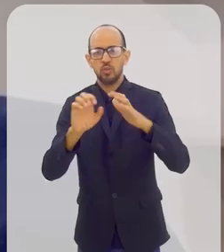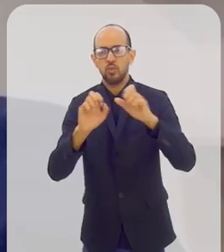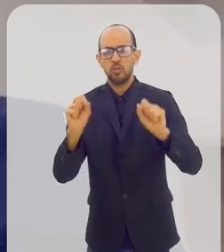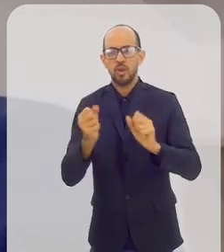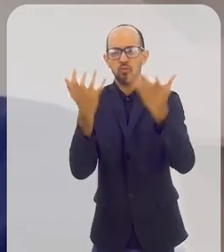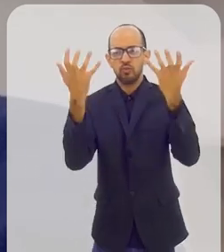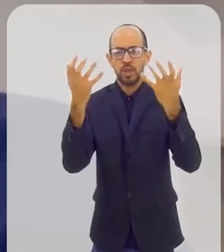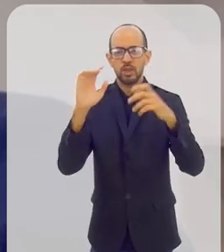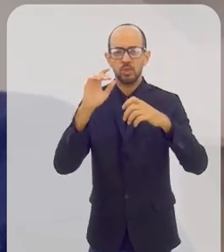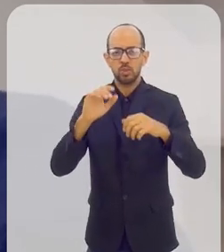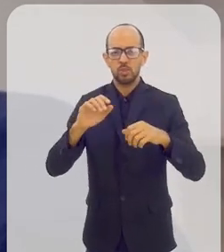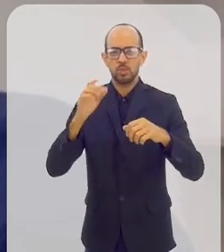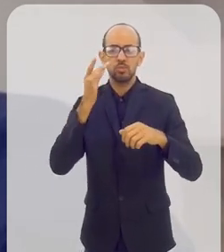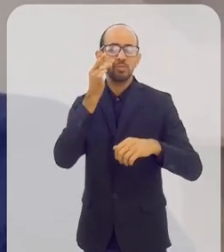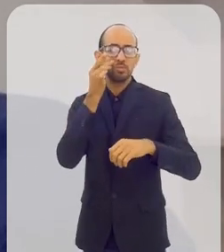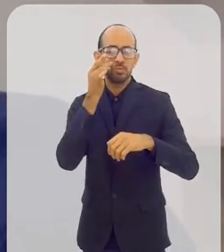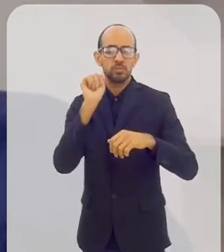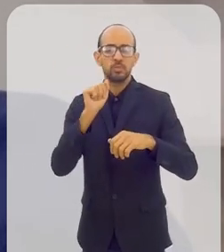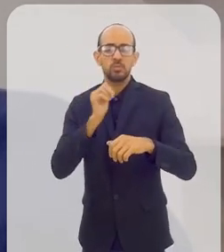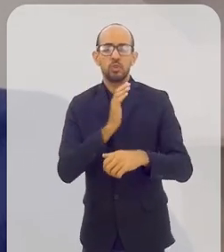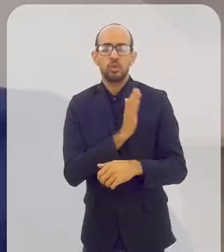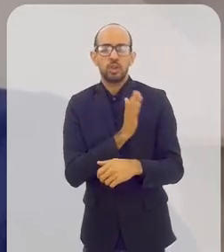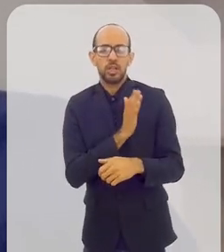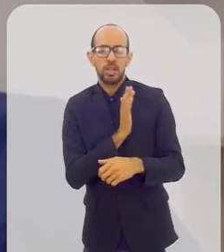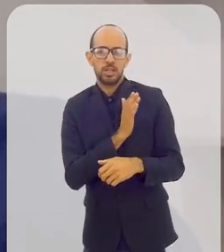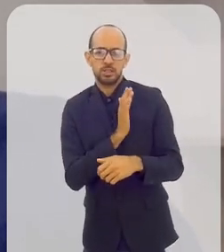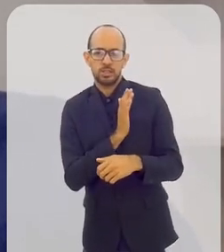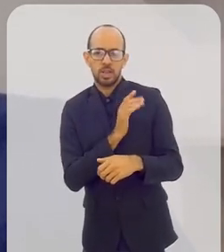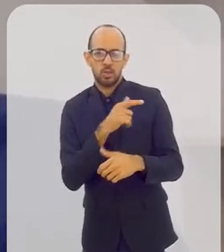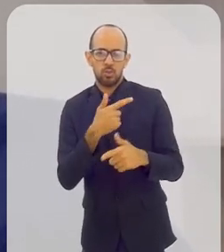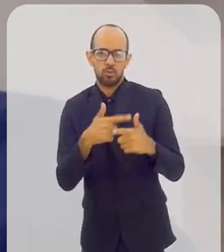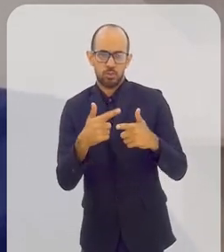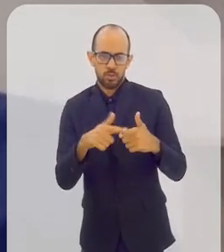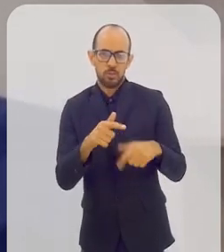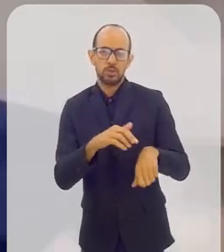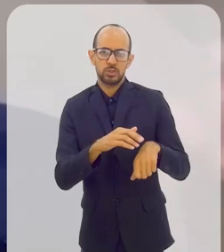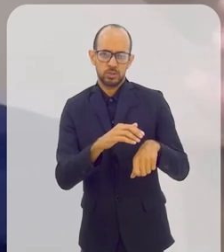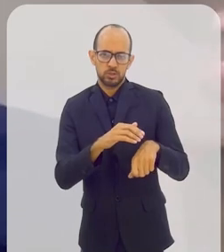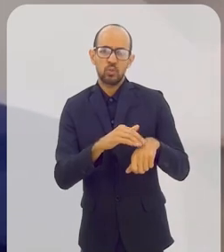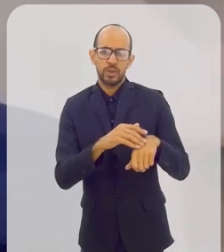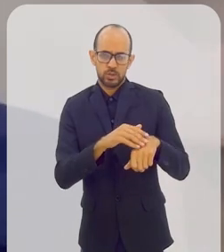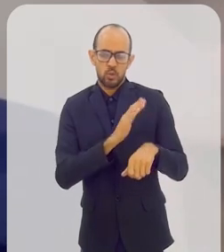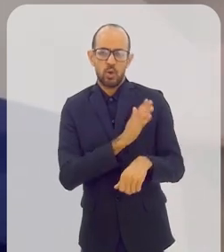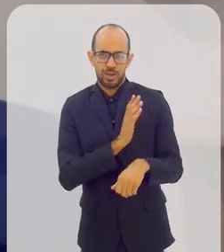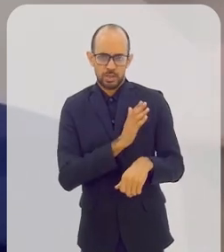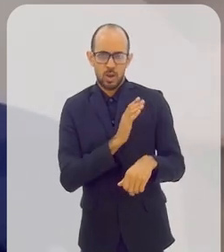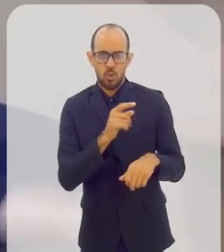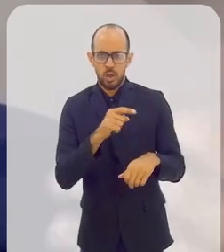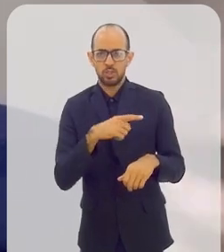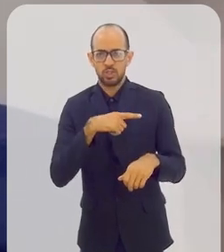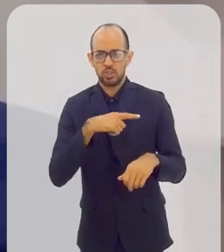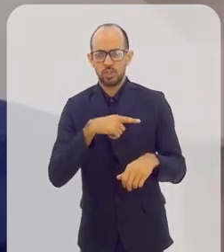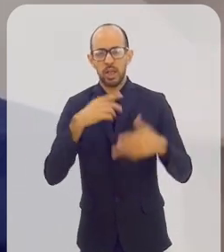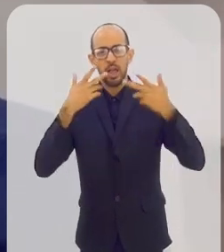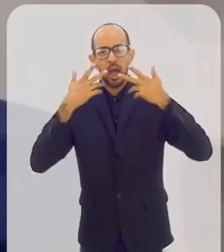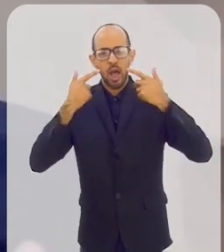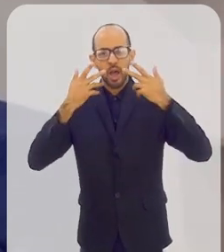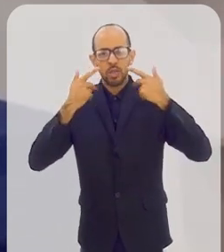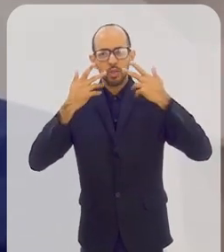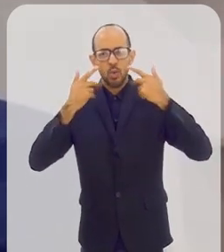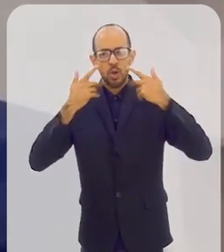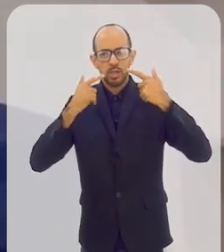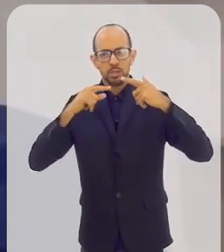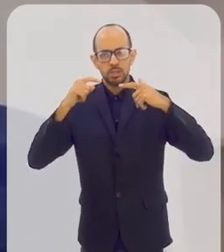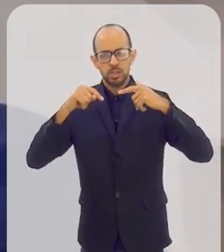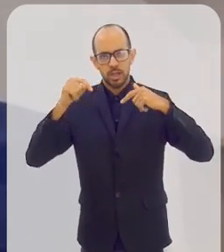no Criança Pró-Cardíaca, ali em Botafogo, onde nós trouxemos várias pessoas, vários atores, né? Não